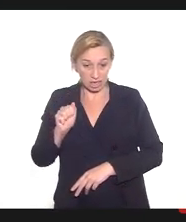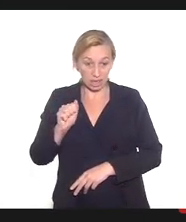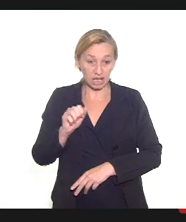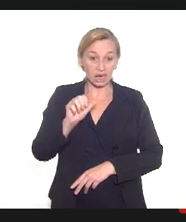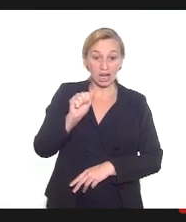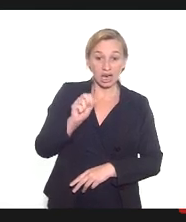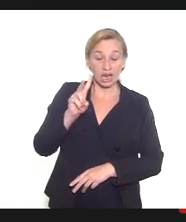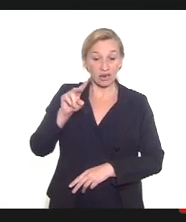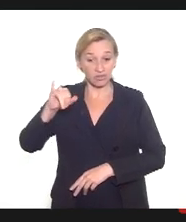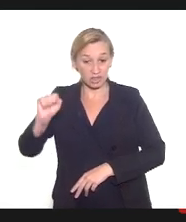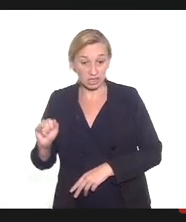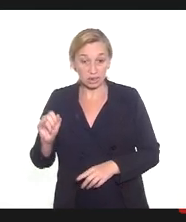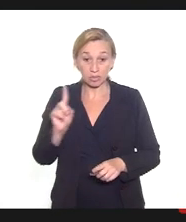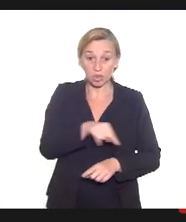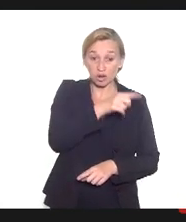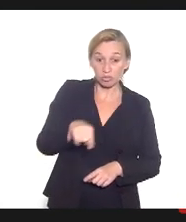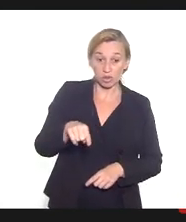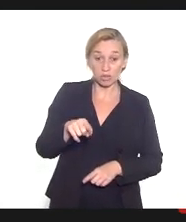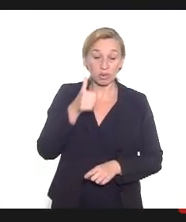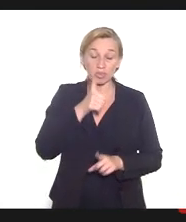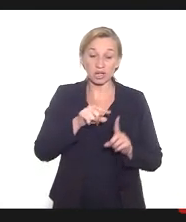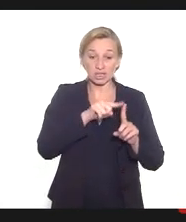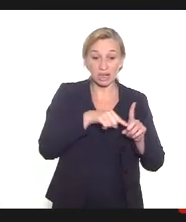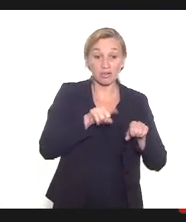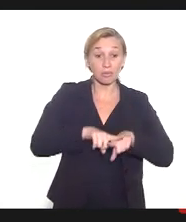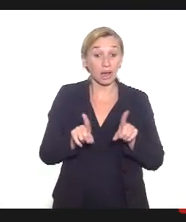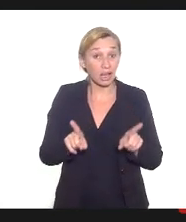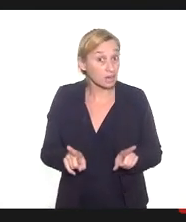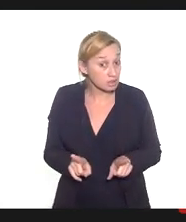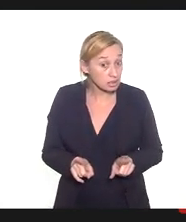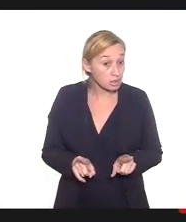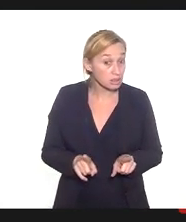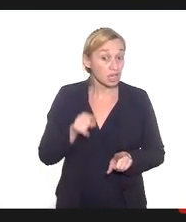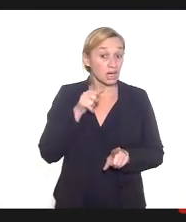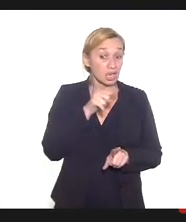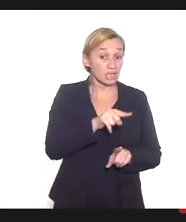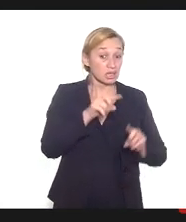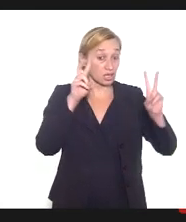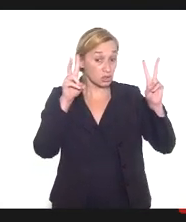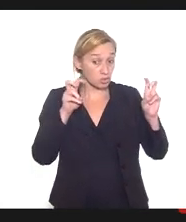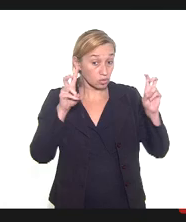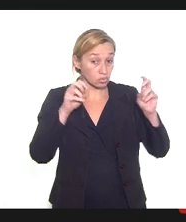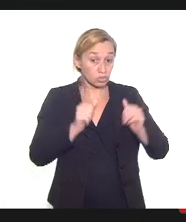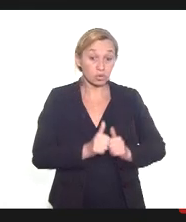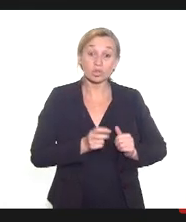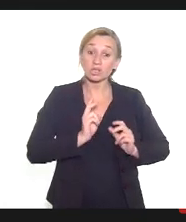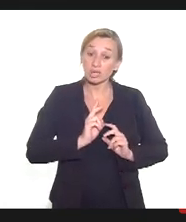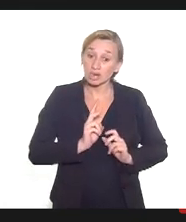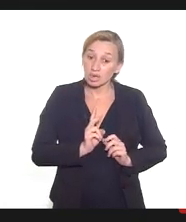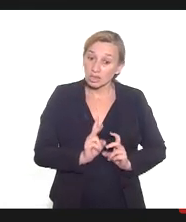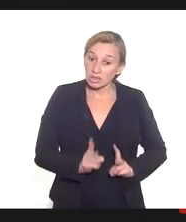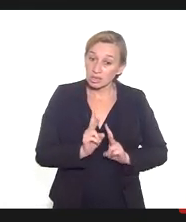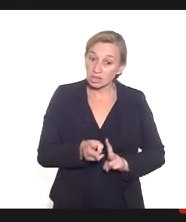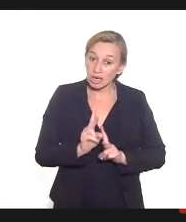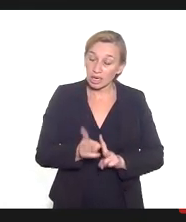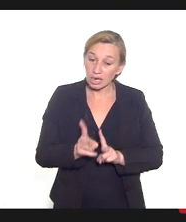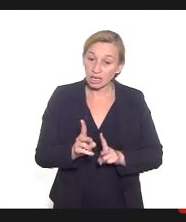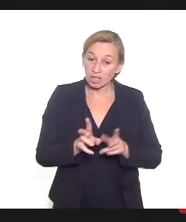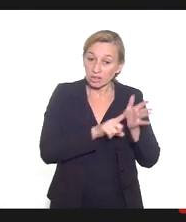dessa vacina para gestantes Porém esse caso Segue ainda é